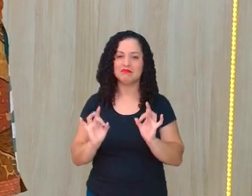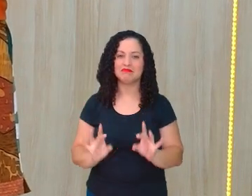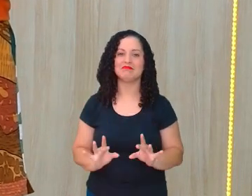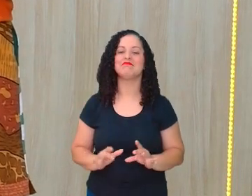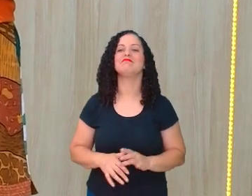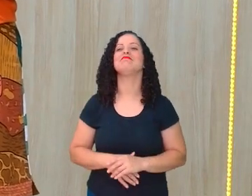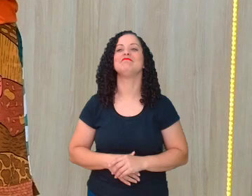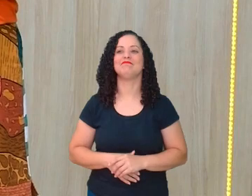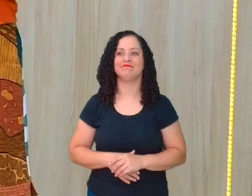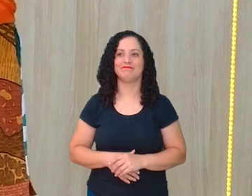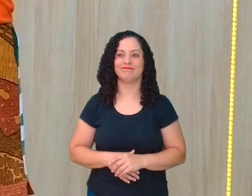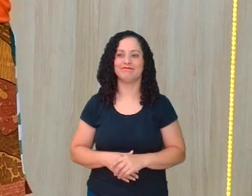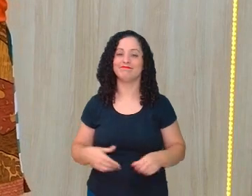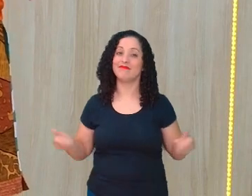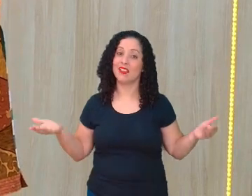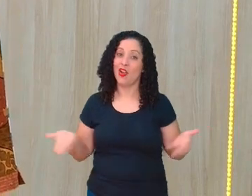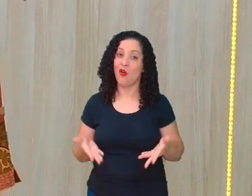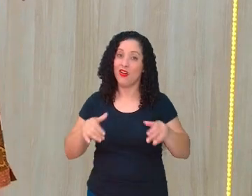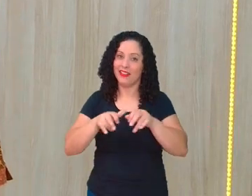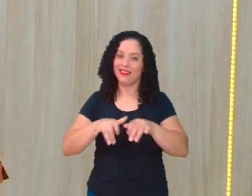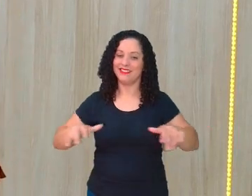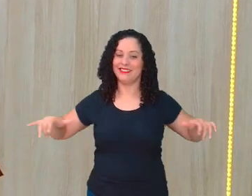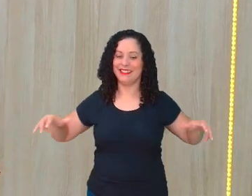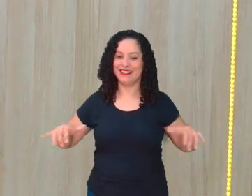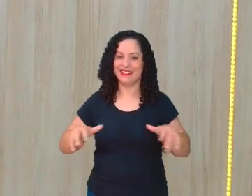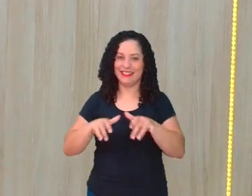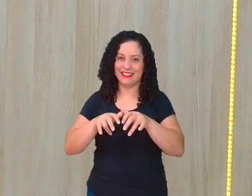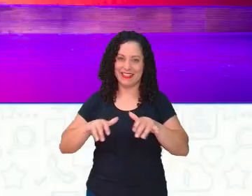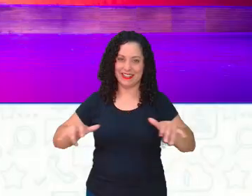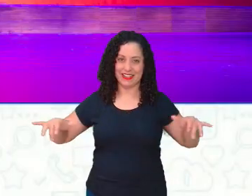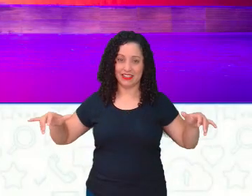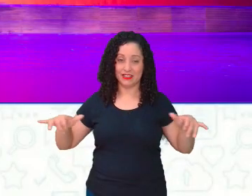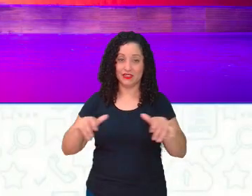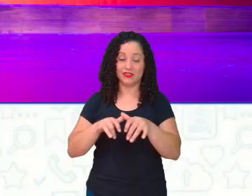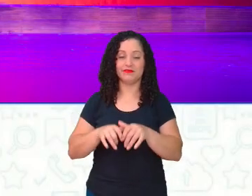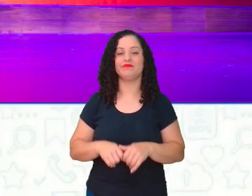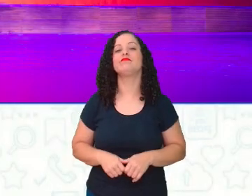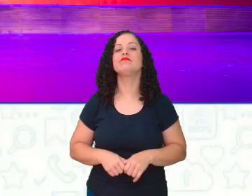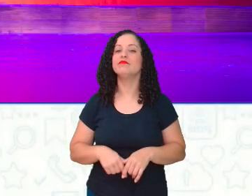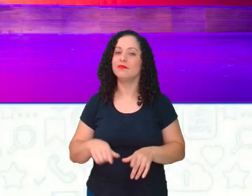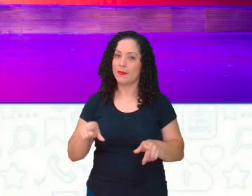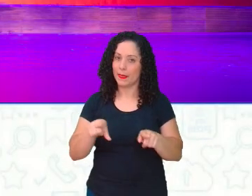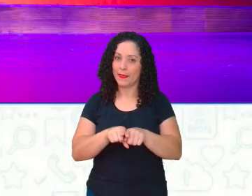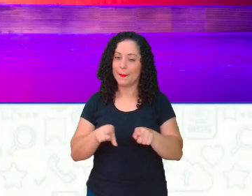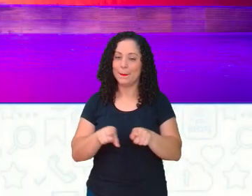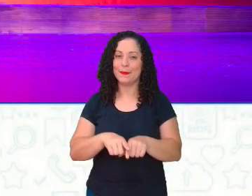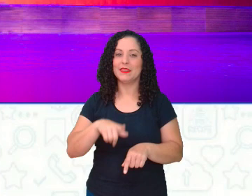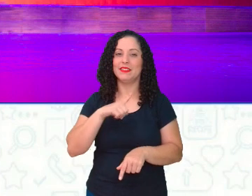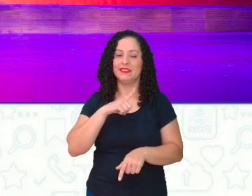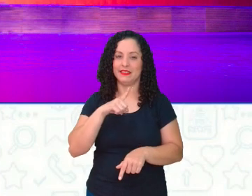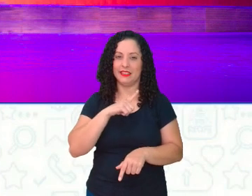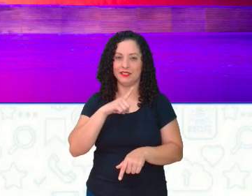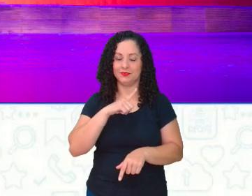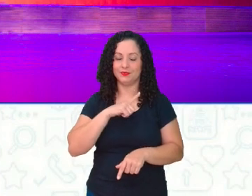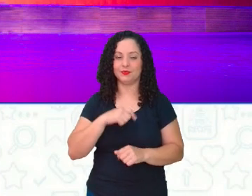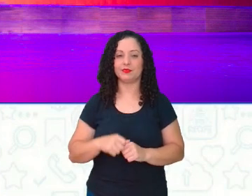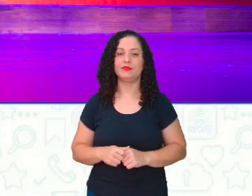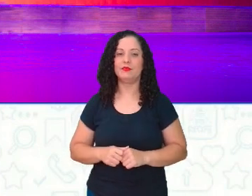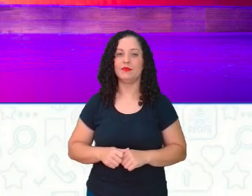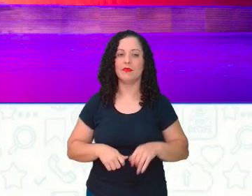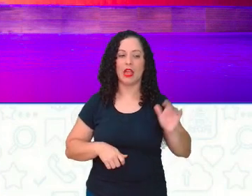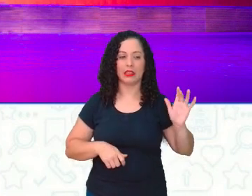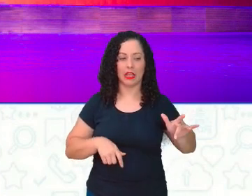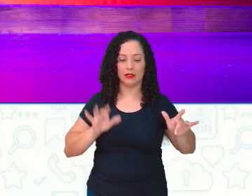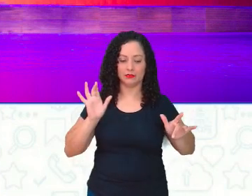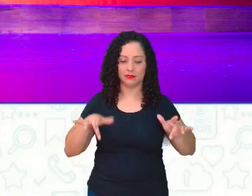Vamos seguindo aí. Agora vamos falar um pouquinho das teclas, né? São alguns instrumentos de tecla. Na verdade, a tecla é só a